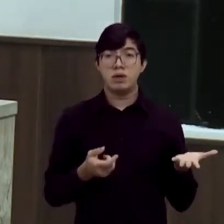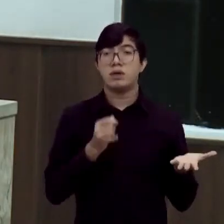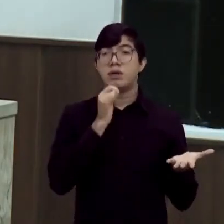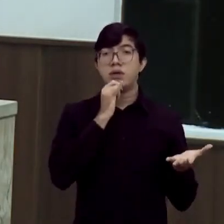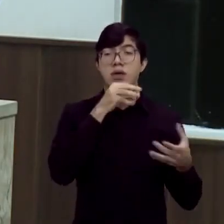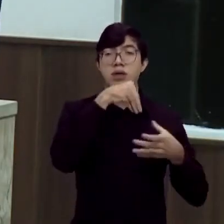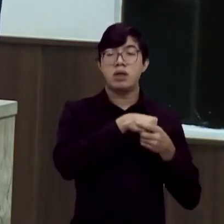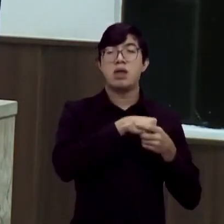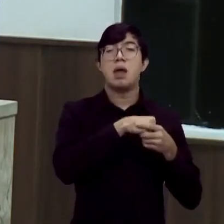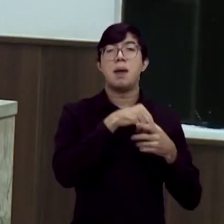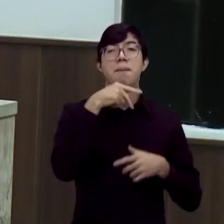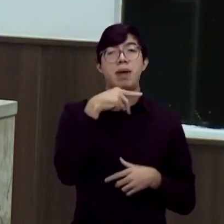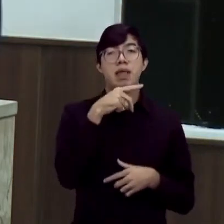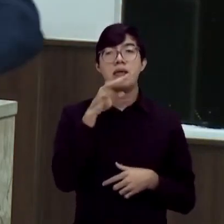PDT.